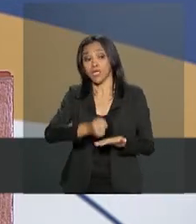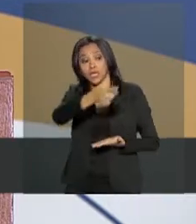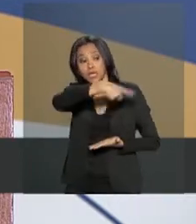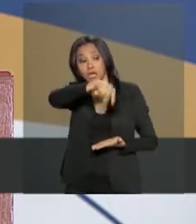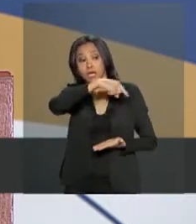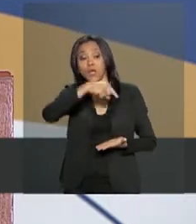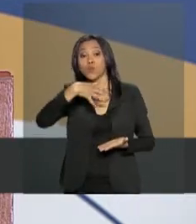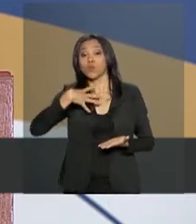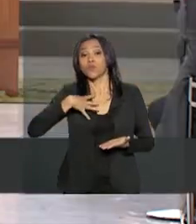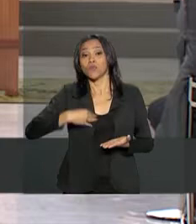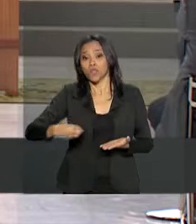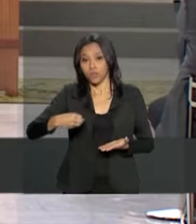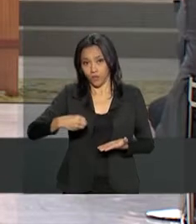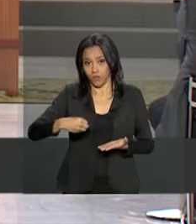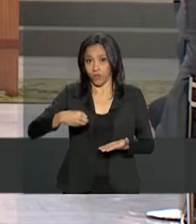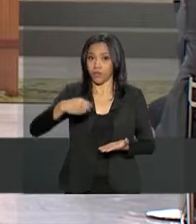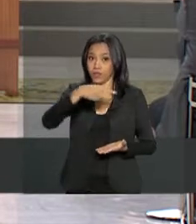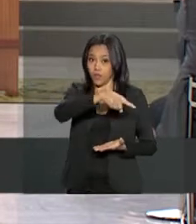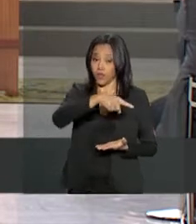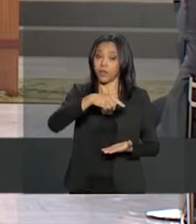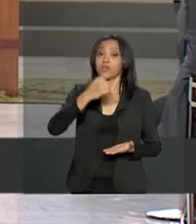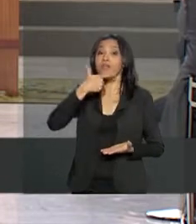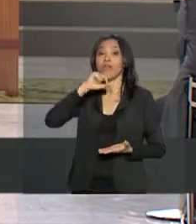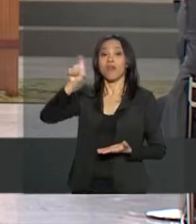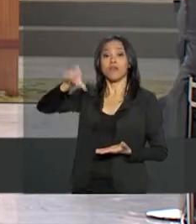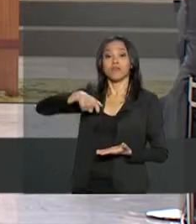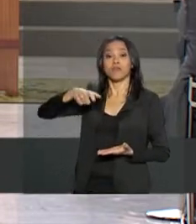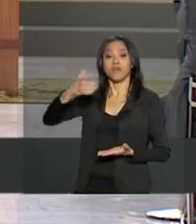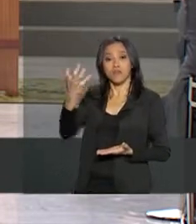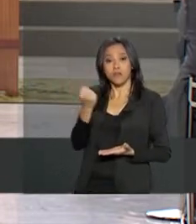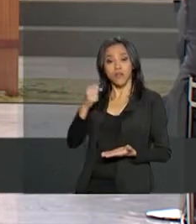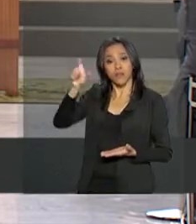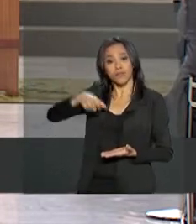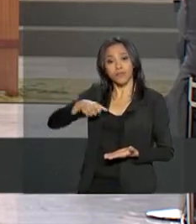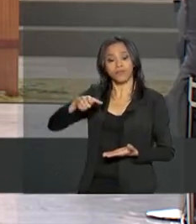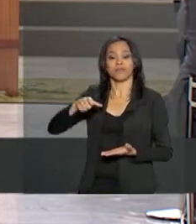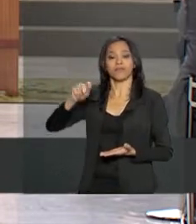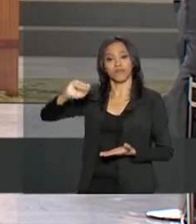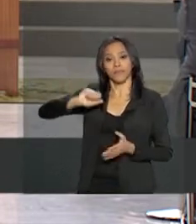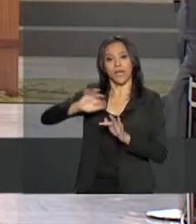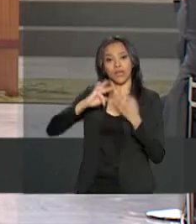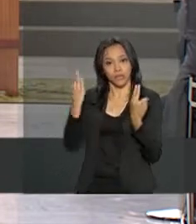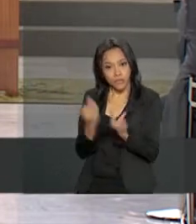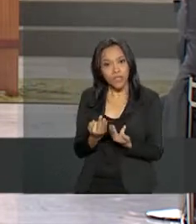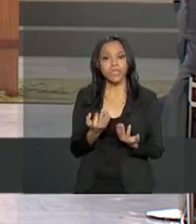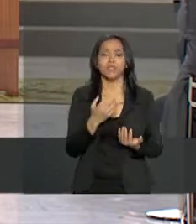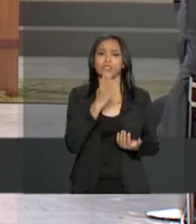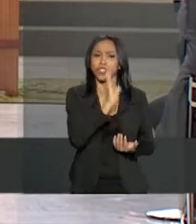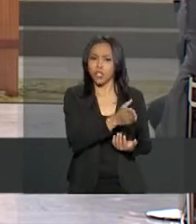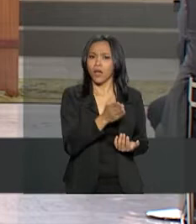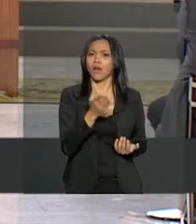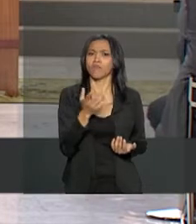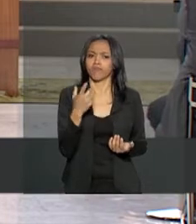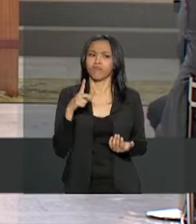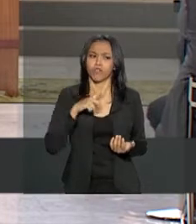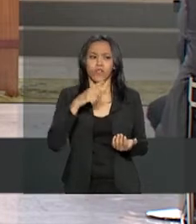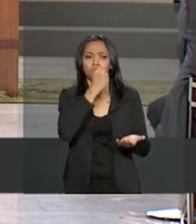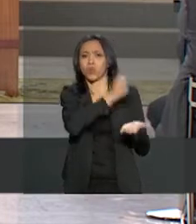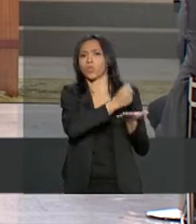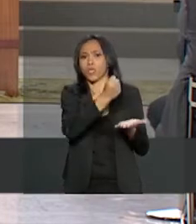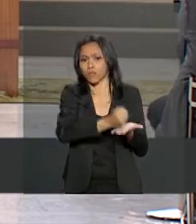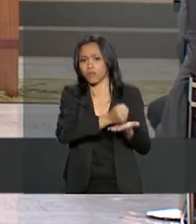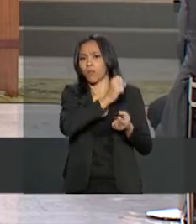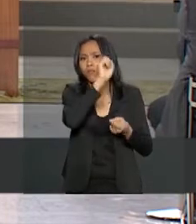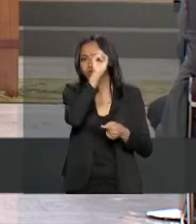são mais de 220 230 mil bolsista filho de bolsas famílias que se introduziram